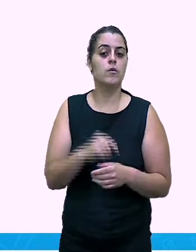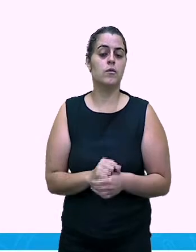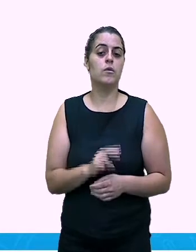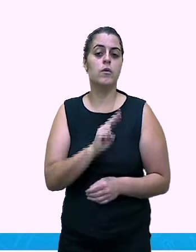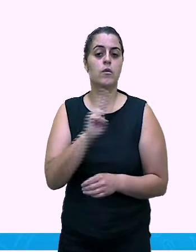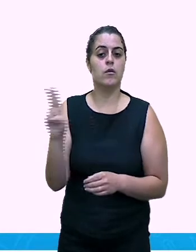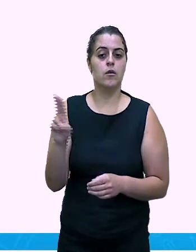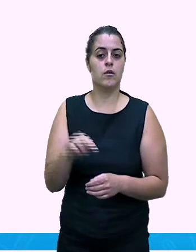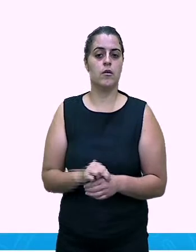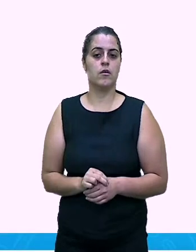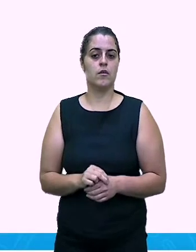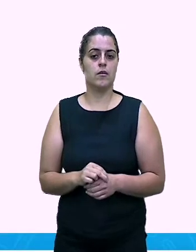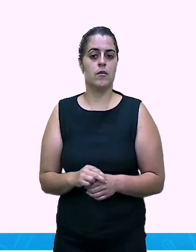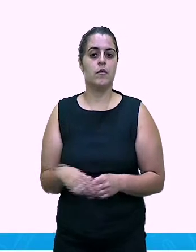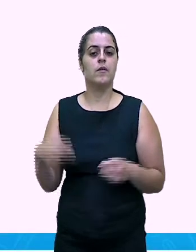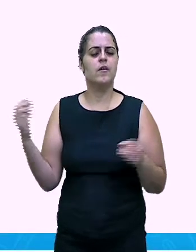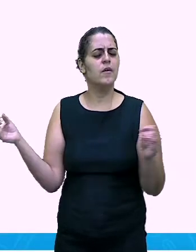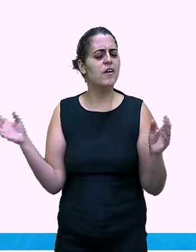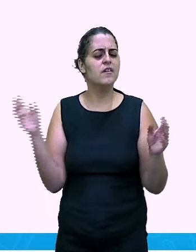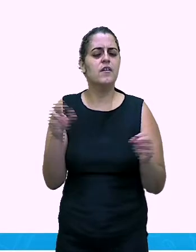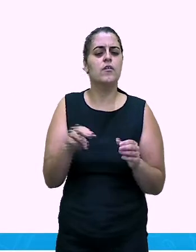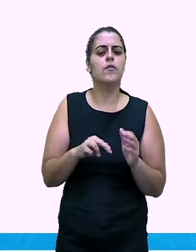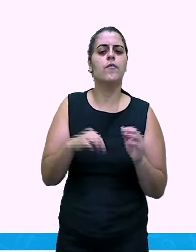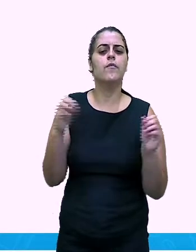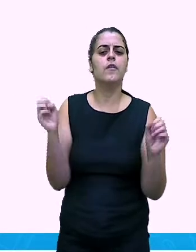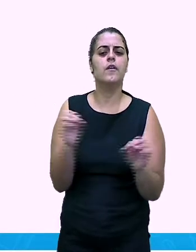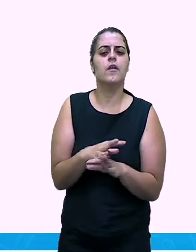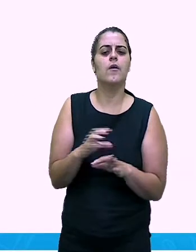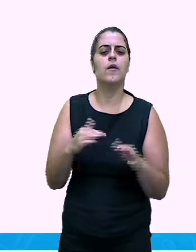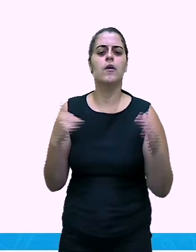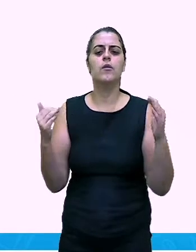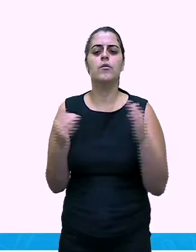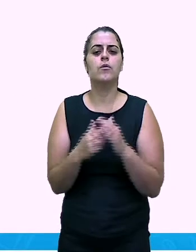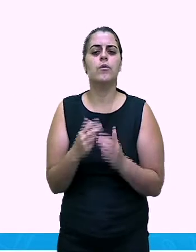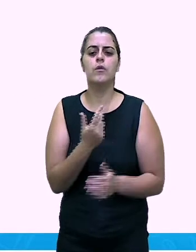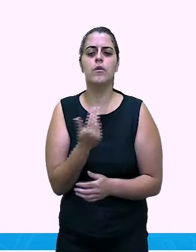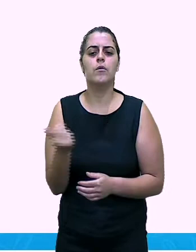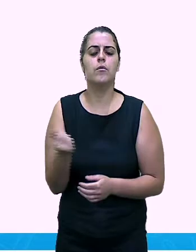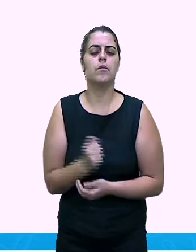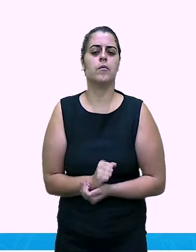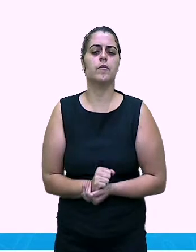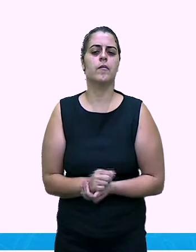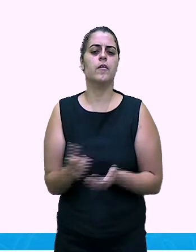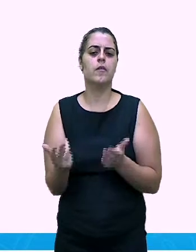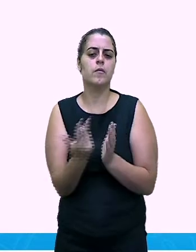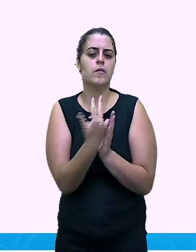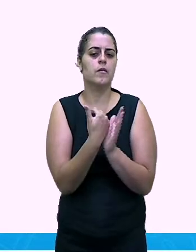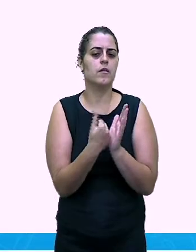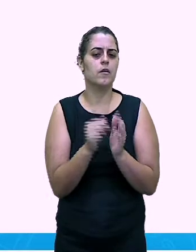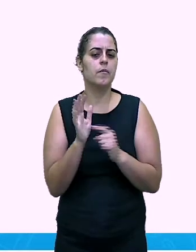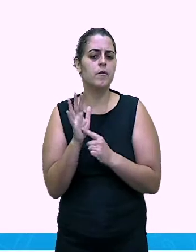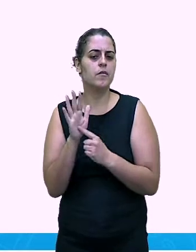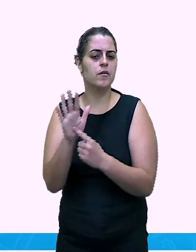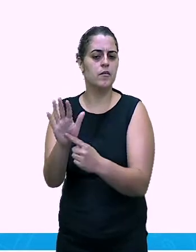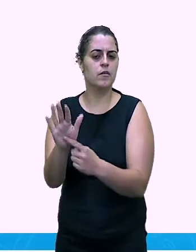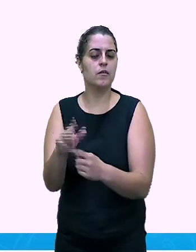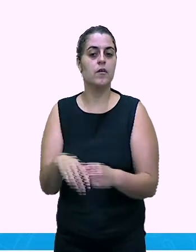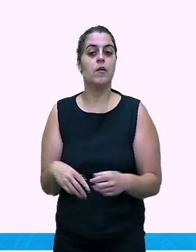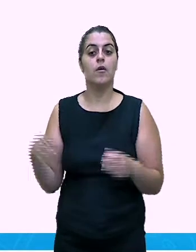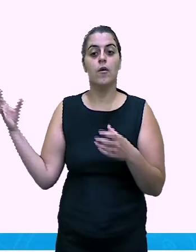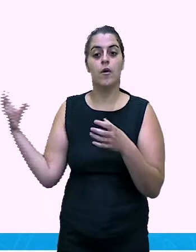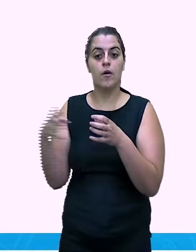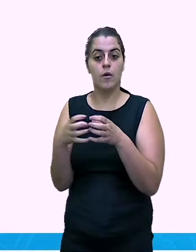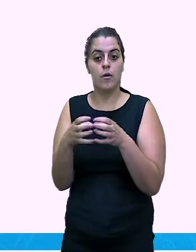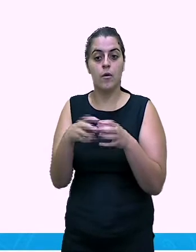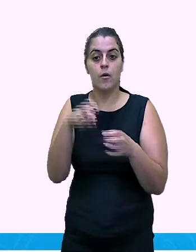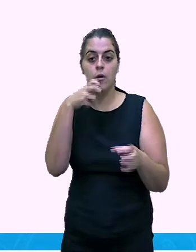que tudo quer dizer a mesma coisa. Nós temos aí como uma forma ilustrativa a Turma da Mônica,